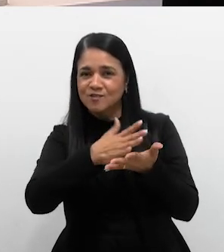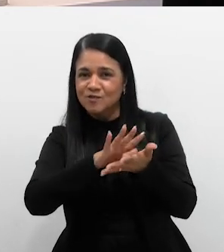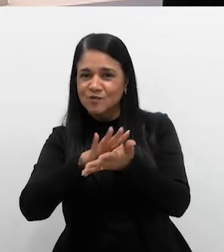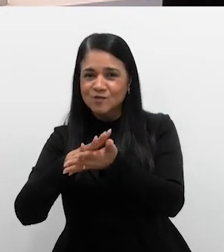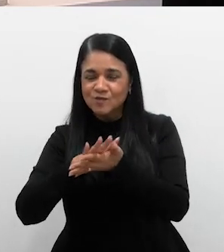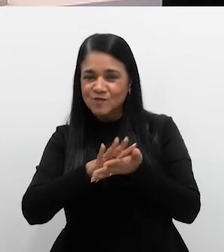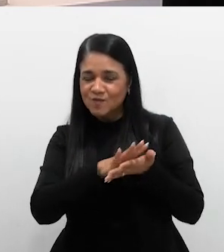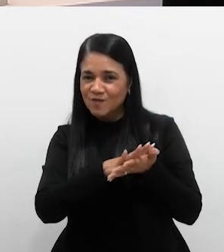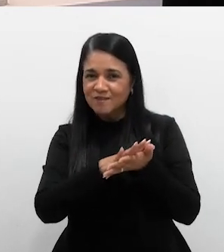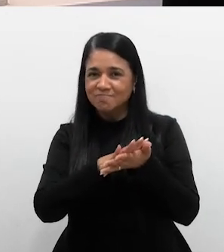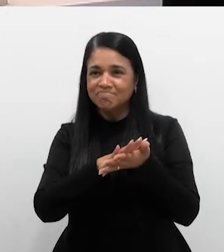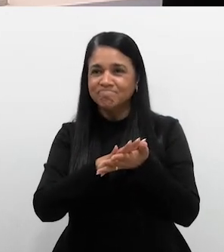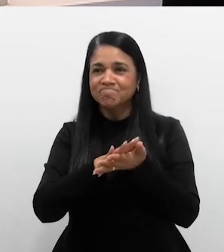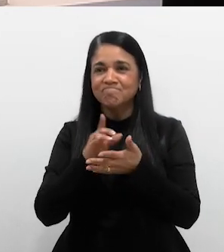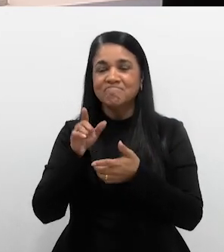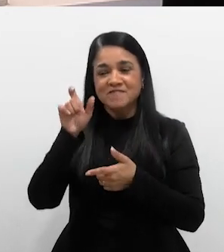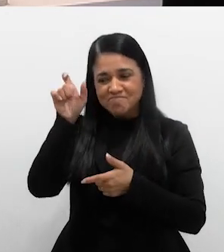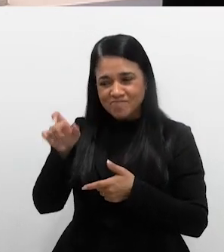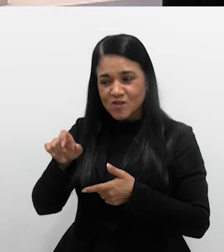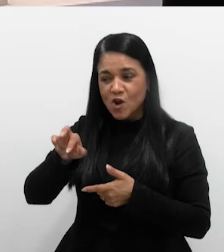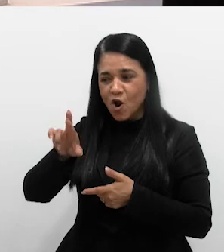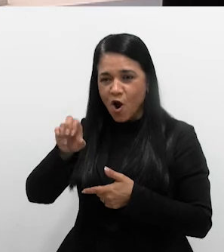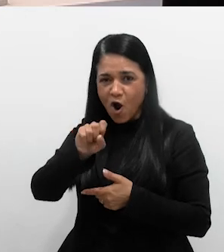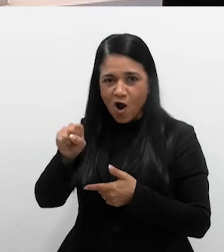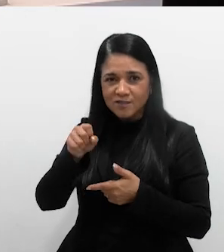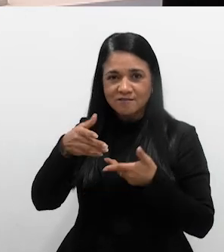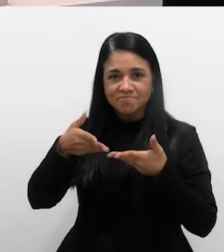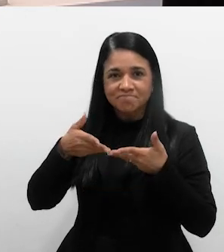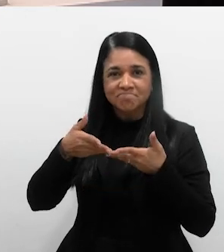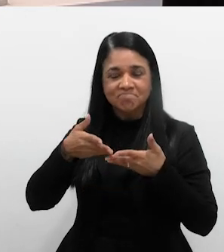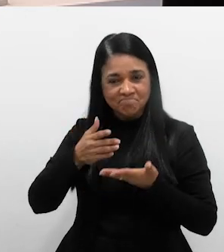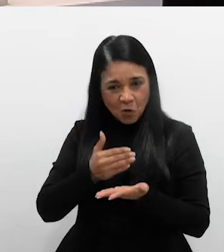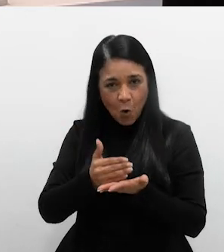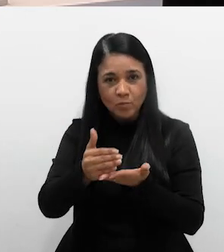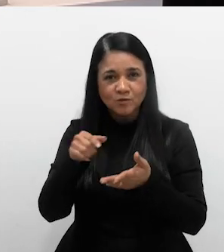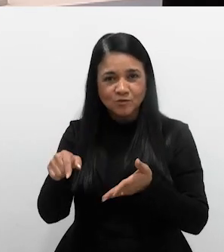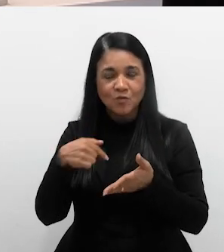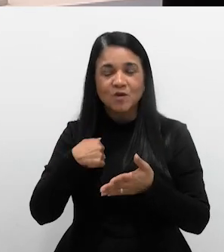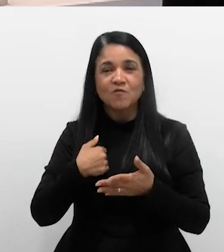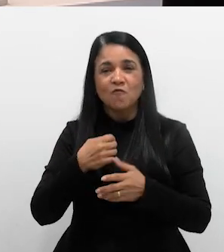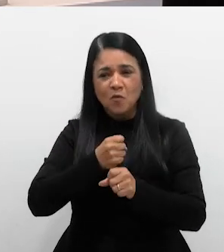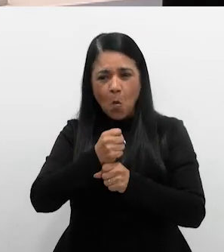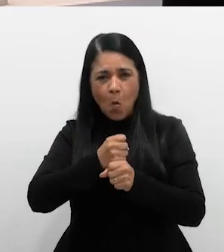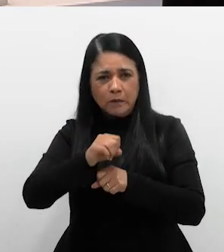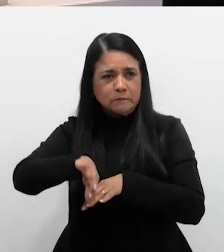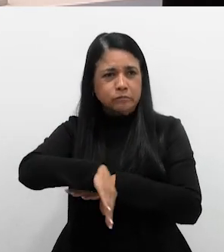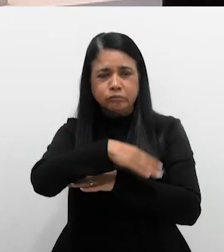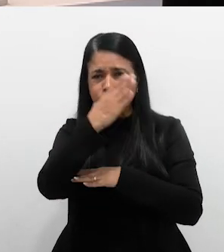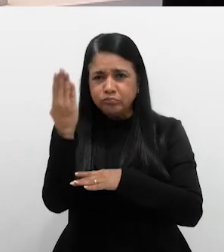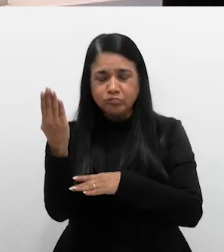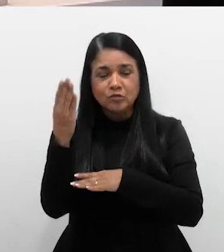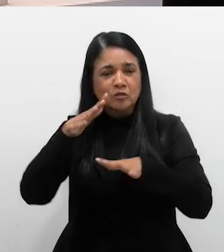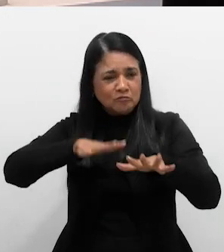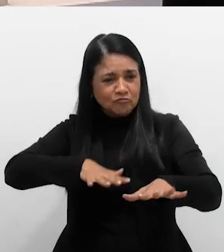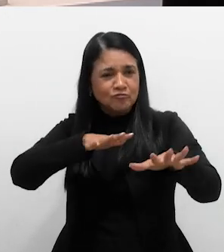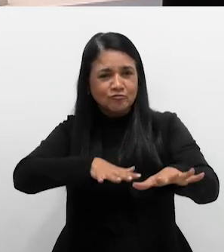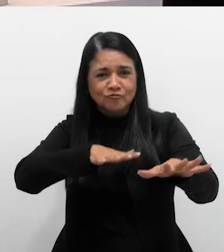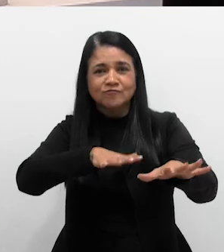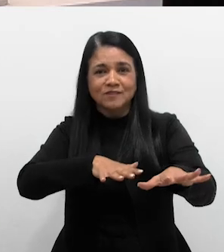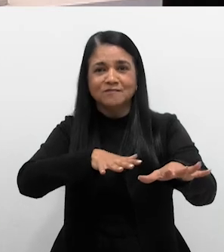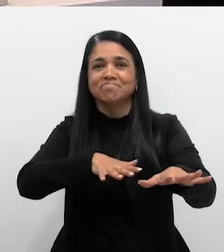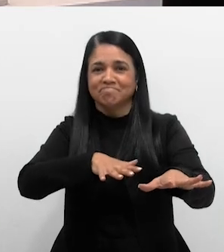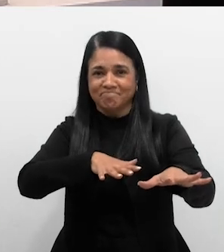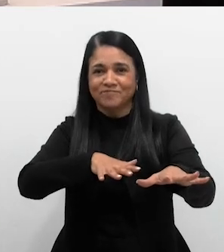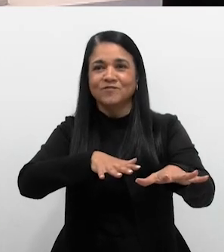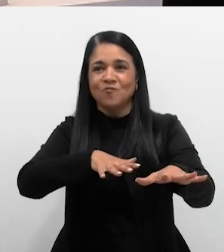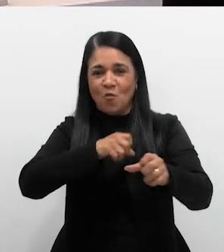artisticamente, Fecha o é um ciclo. ciclo que na minha cabeça eu ainda vou levar um ano inteiro para poder digerir. E eu acho que eu só vou completar isso quando o desfile acontecer